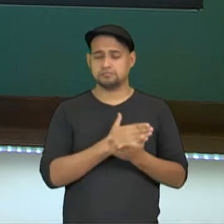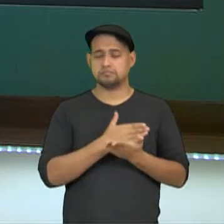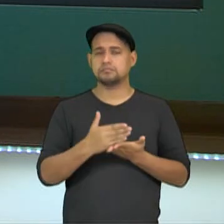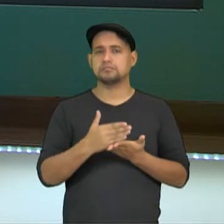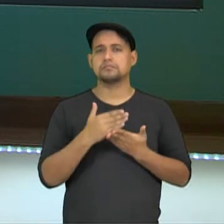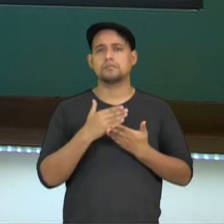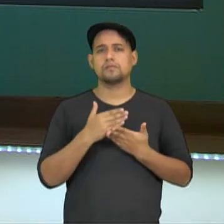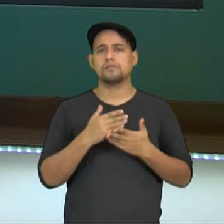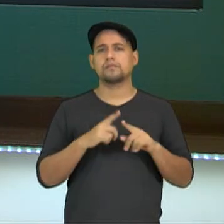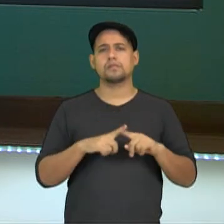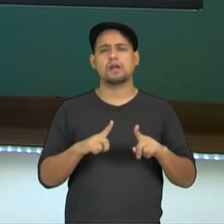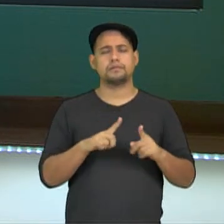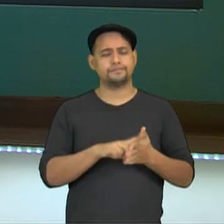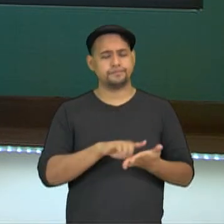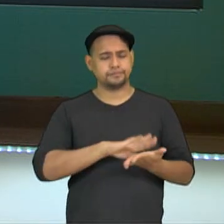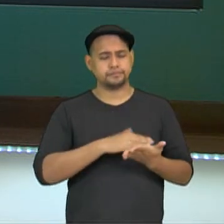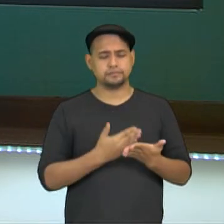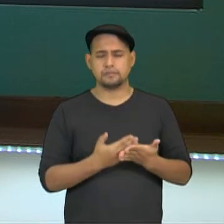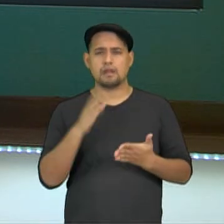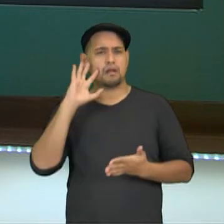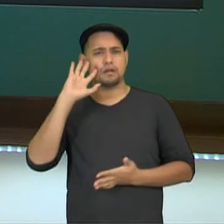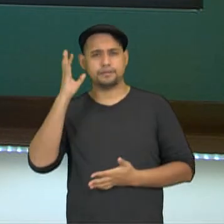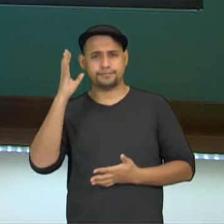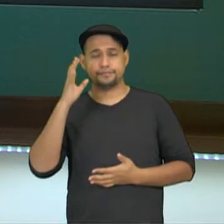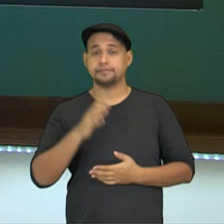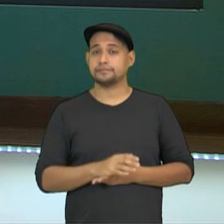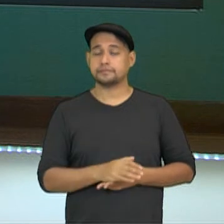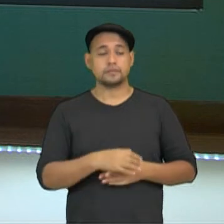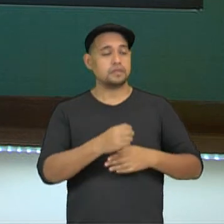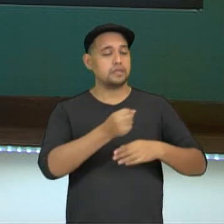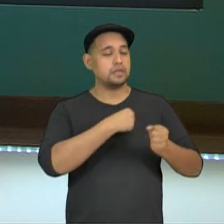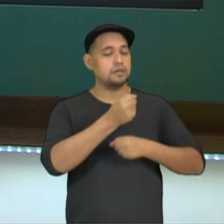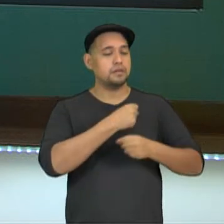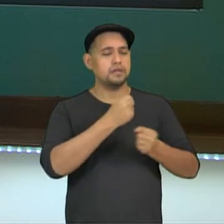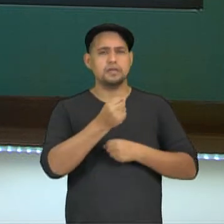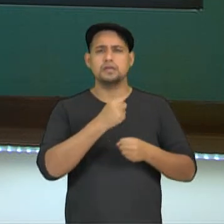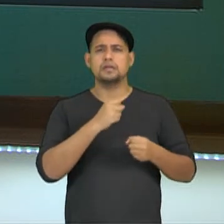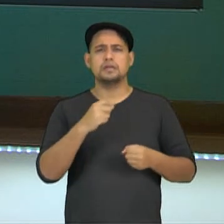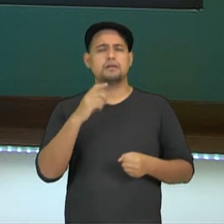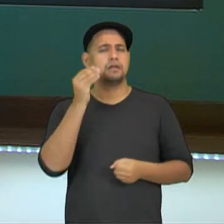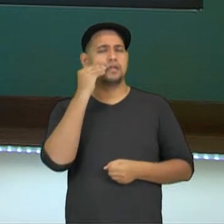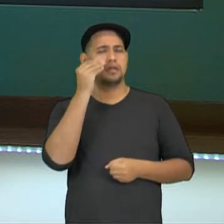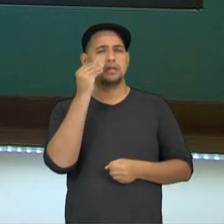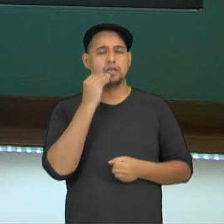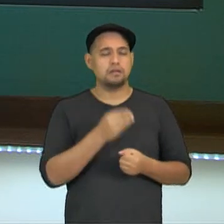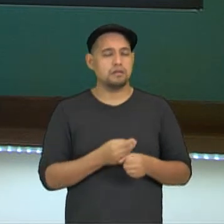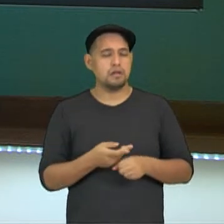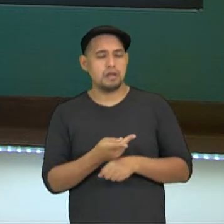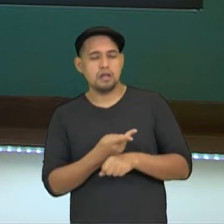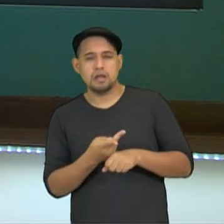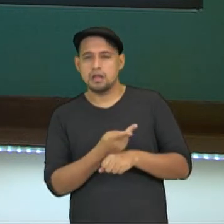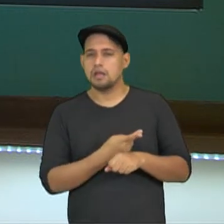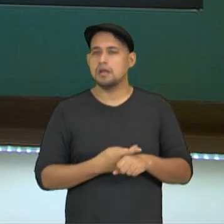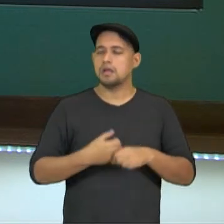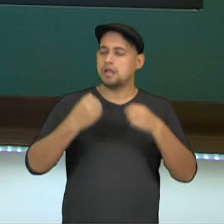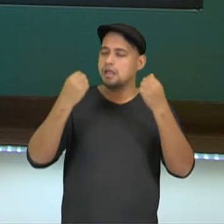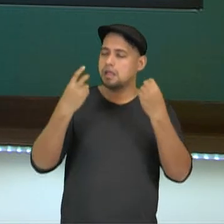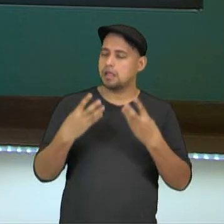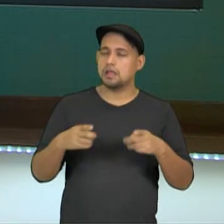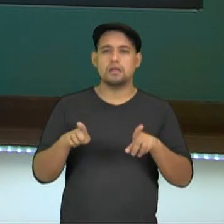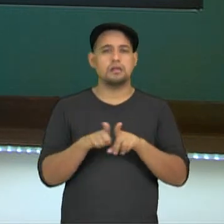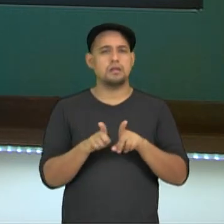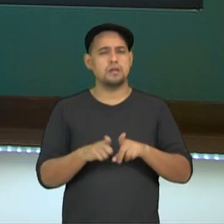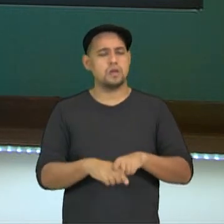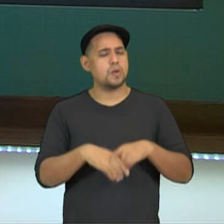recente. Interpretação dos fatos. A reportagem ela vai buscar interpretação, argumentos,